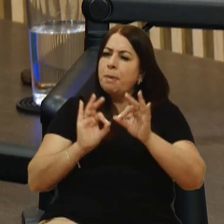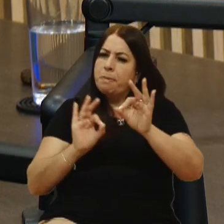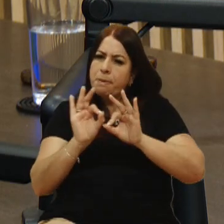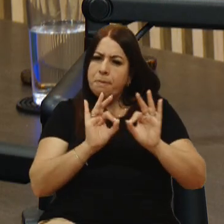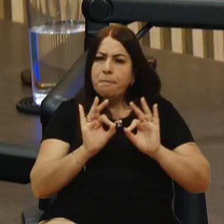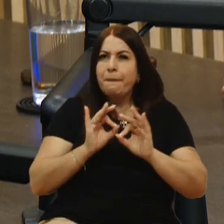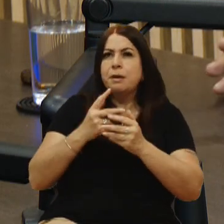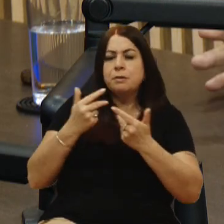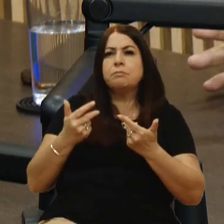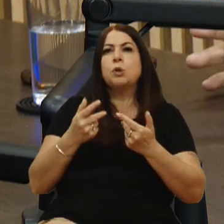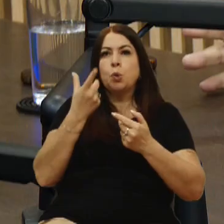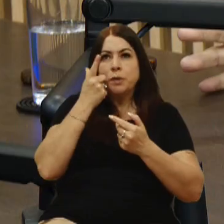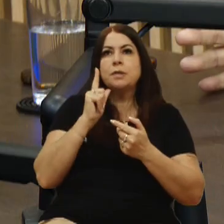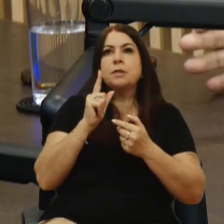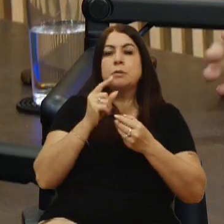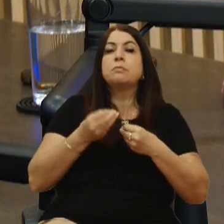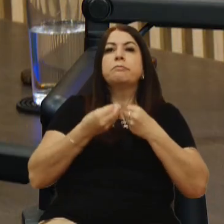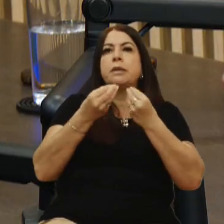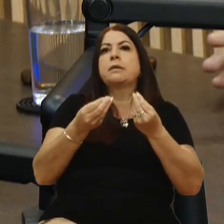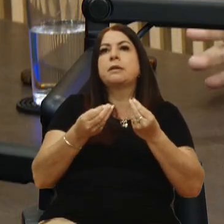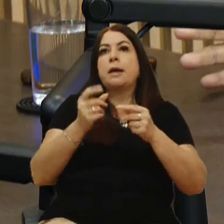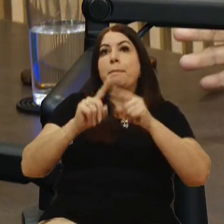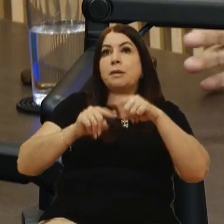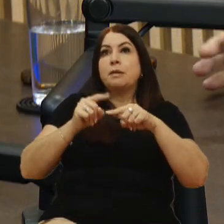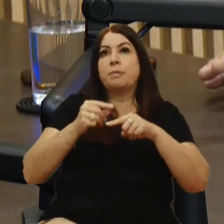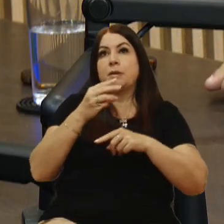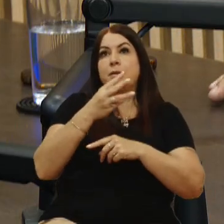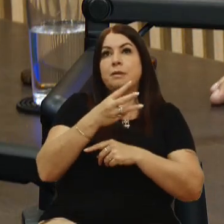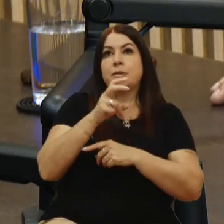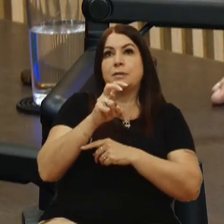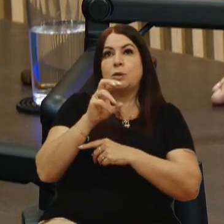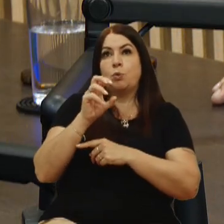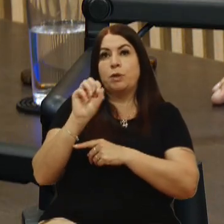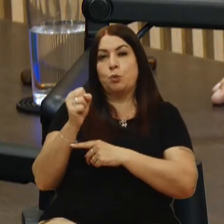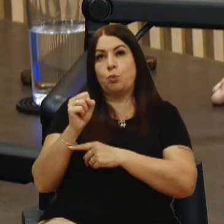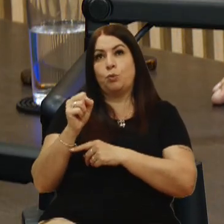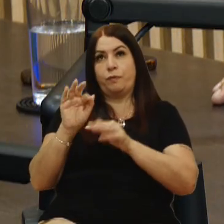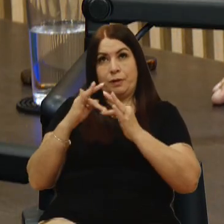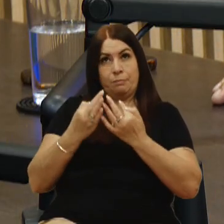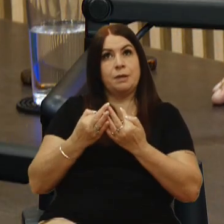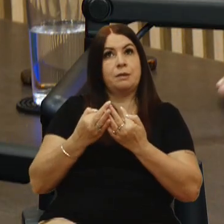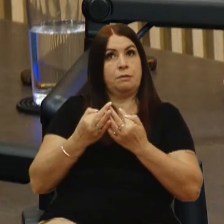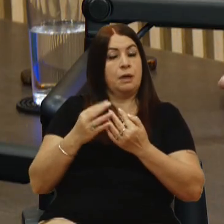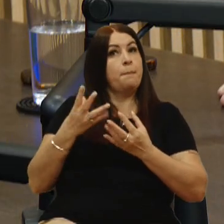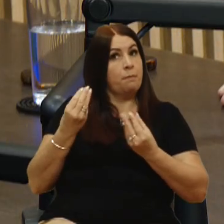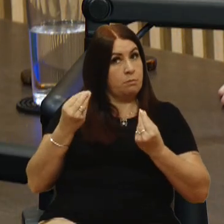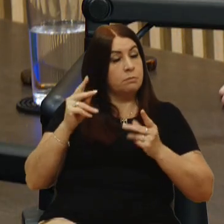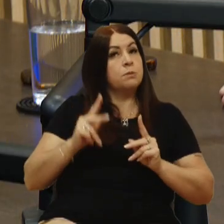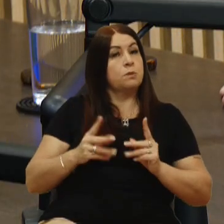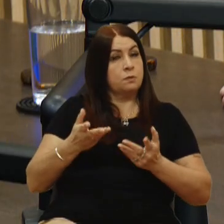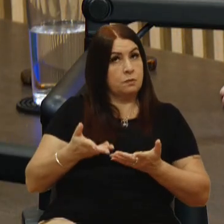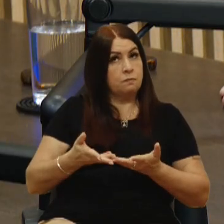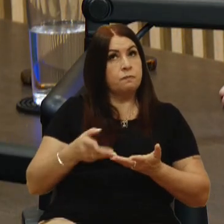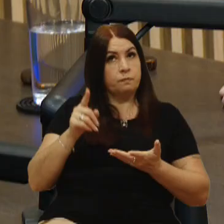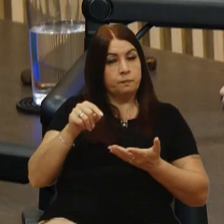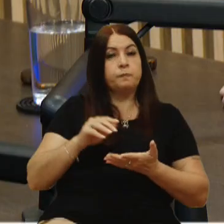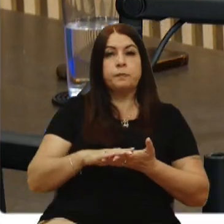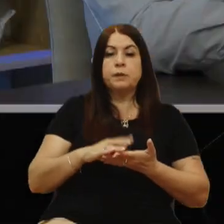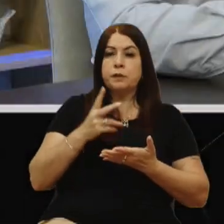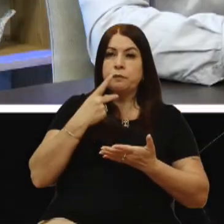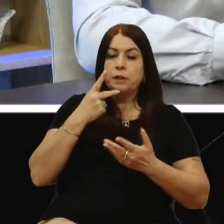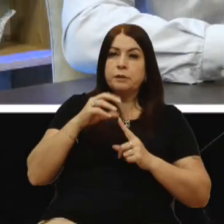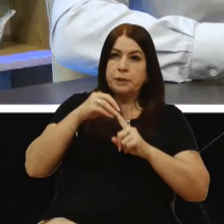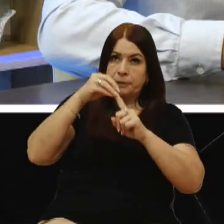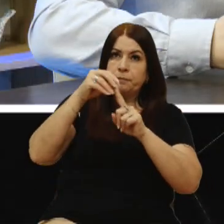coisas ali e conseguimos entregar material para 358 famílias, né? Que é bastante gente. Exatamente isso que eu ia